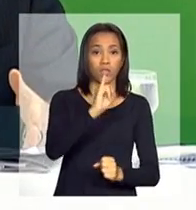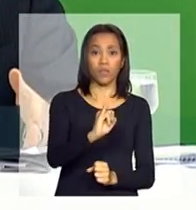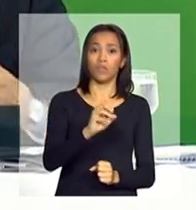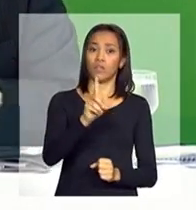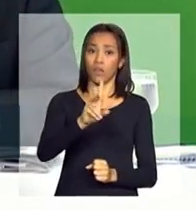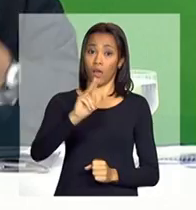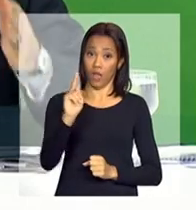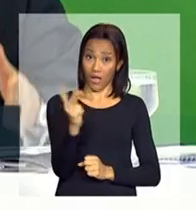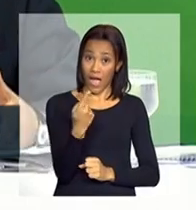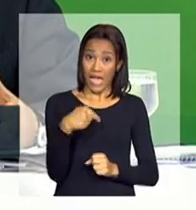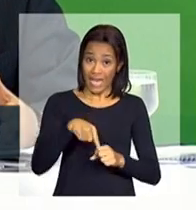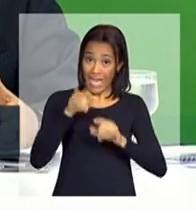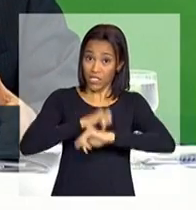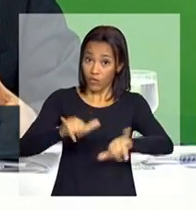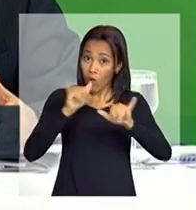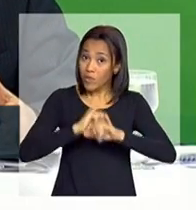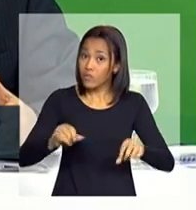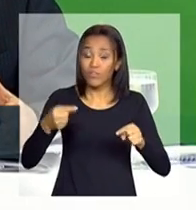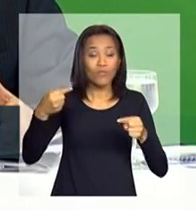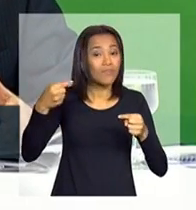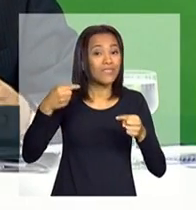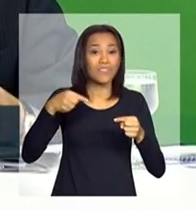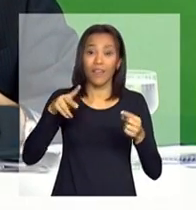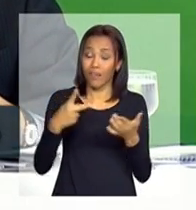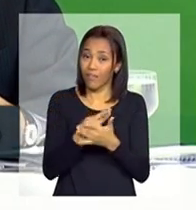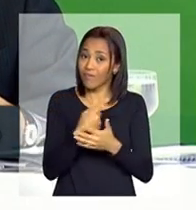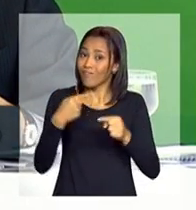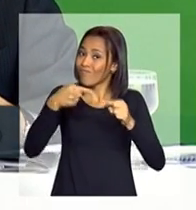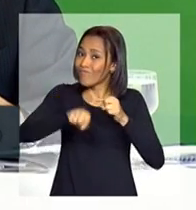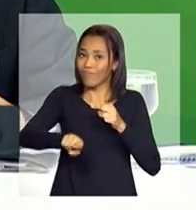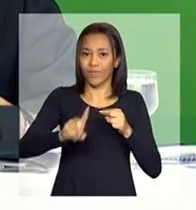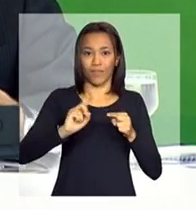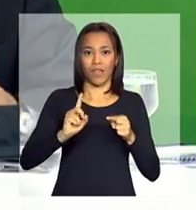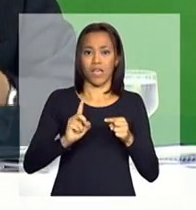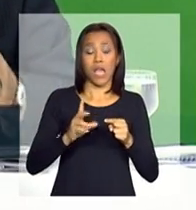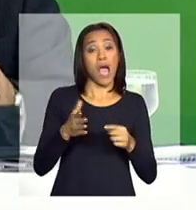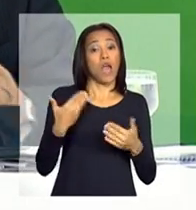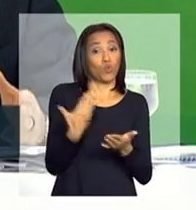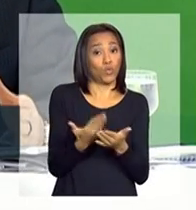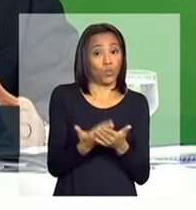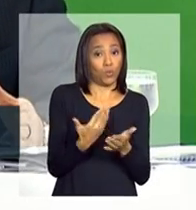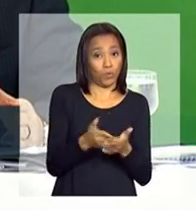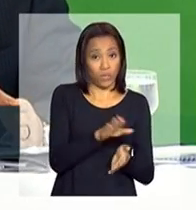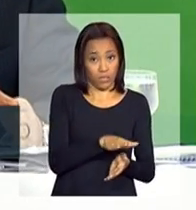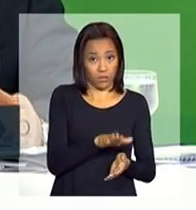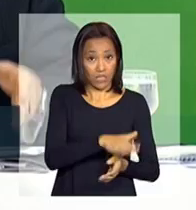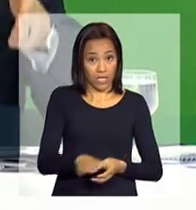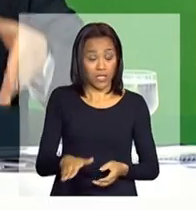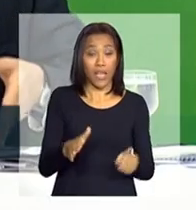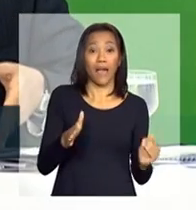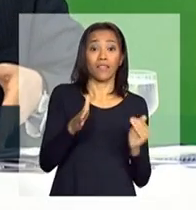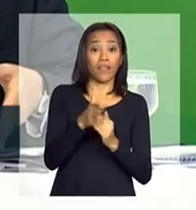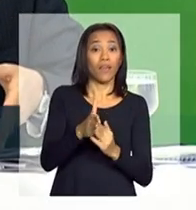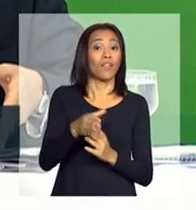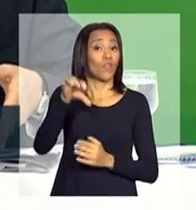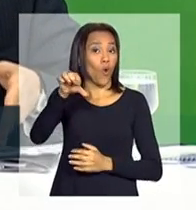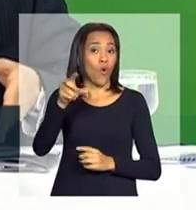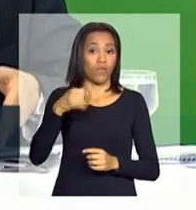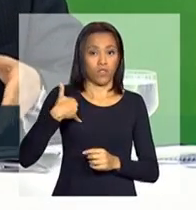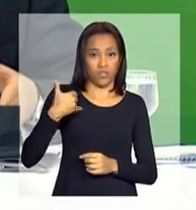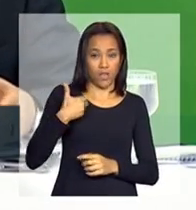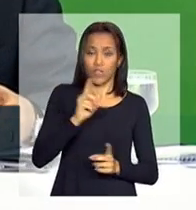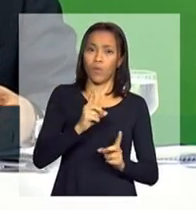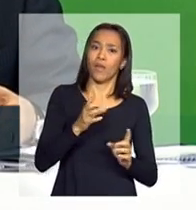desatualizados Desconsidera a jornada de 9 anos e não 8 anos mais e que 4,6 milhões de crianças estão matriculadas na